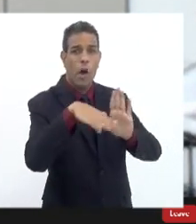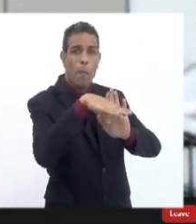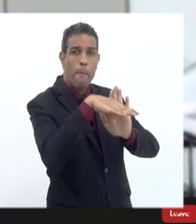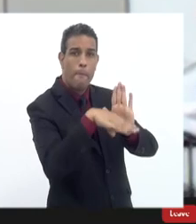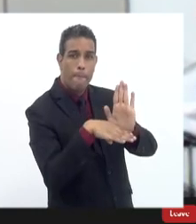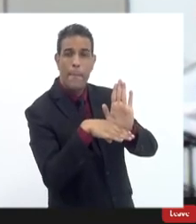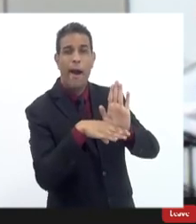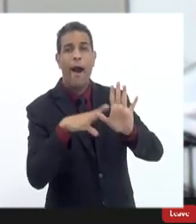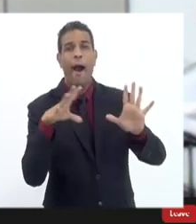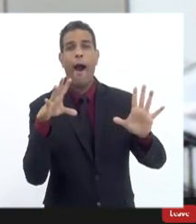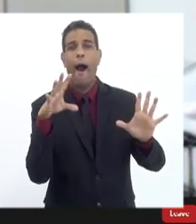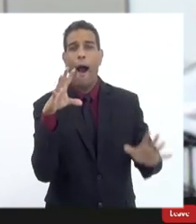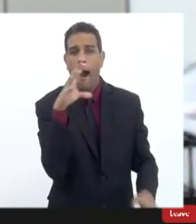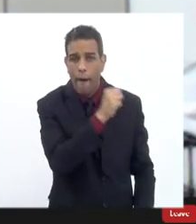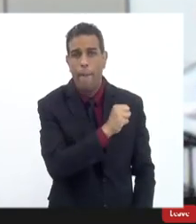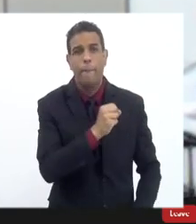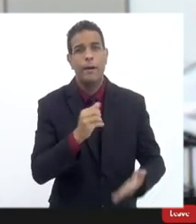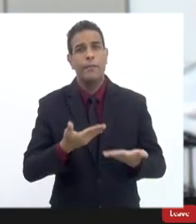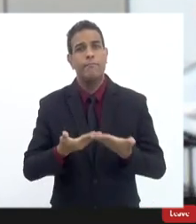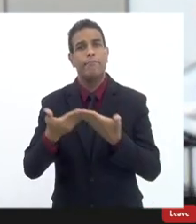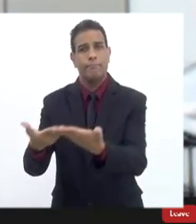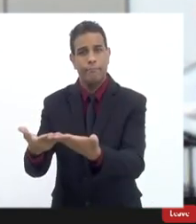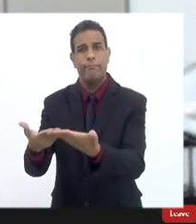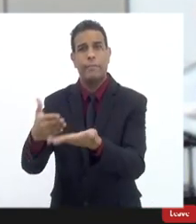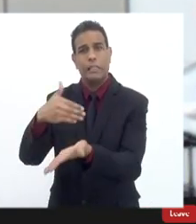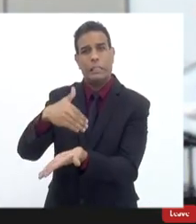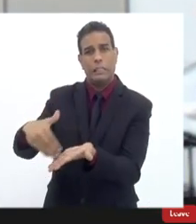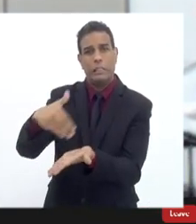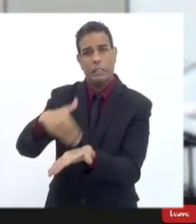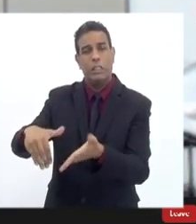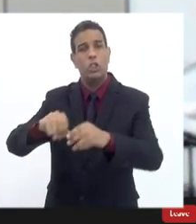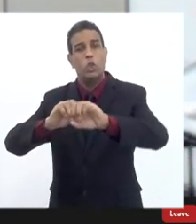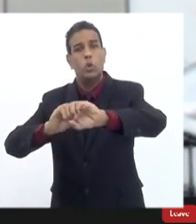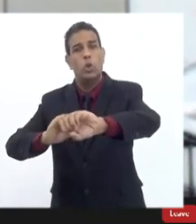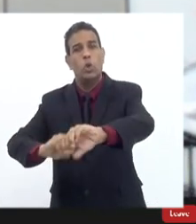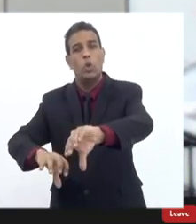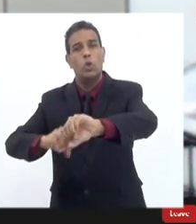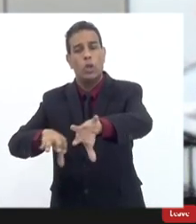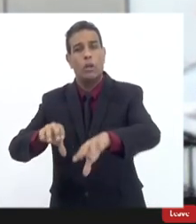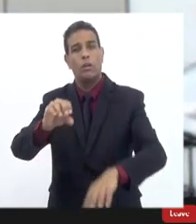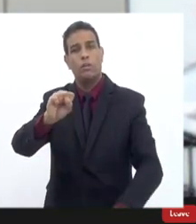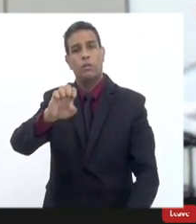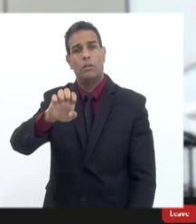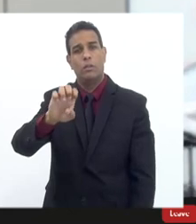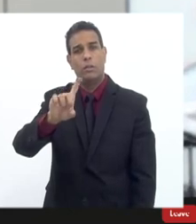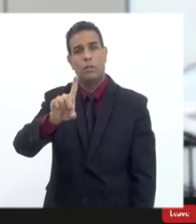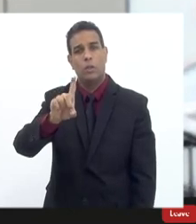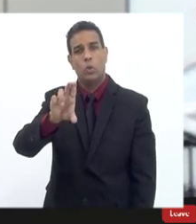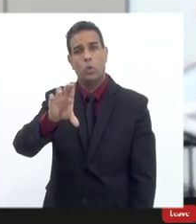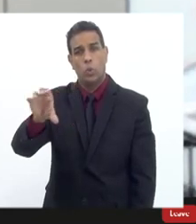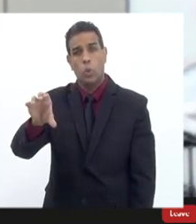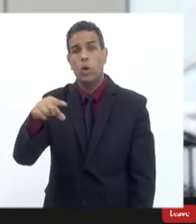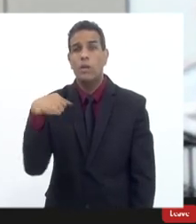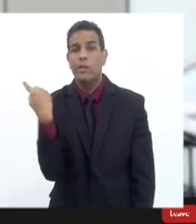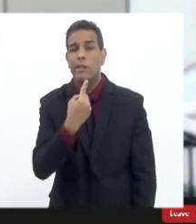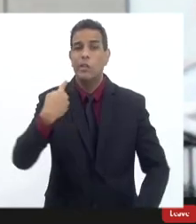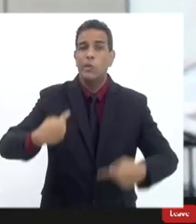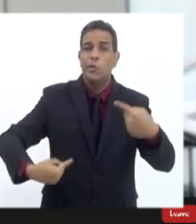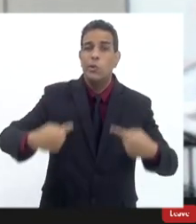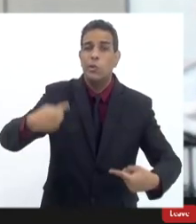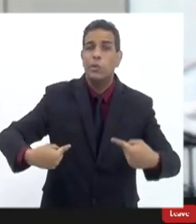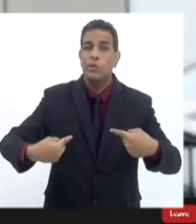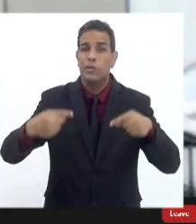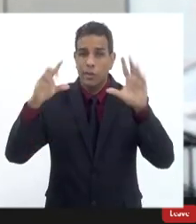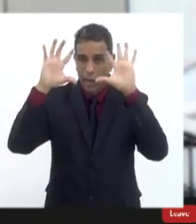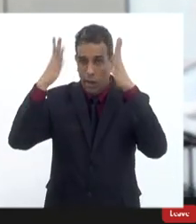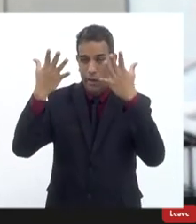breve possível, que a gente já encaminhou para a SEDUC, há cerca de 20 dias, para a gente poder debater, né, essas